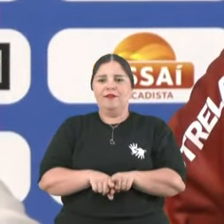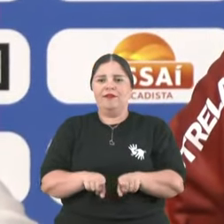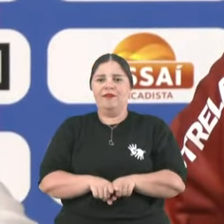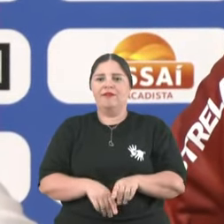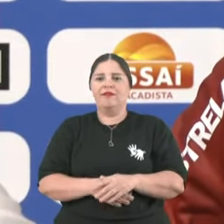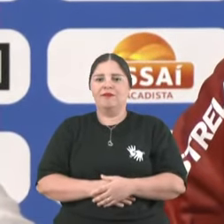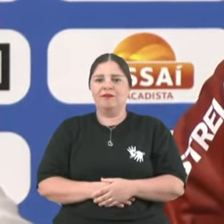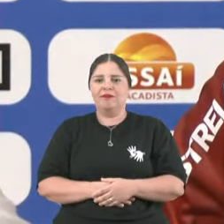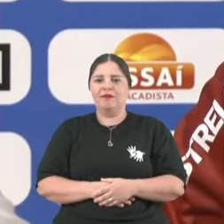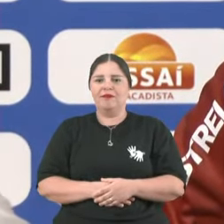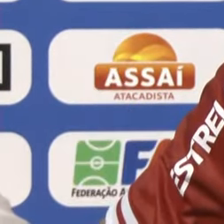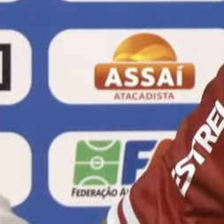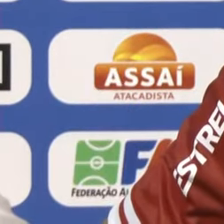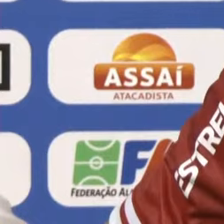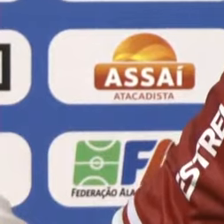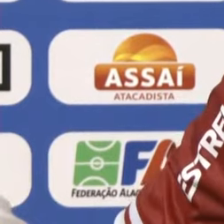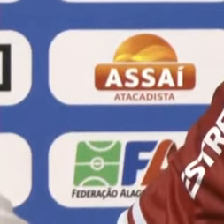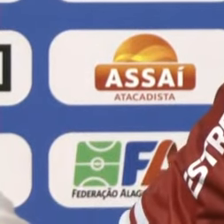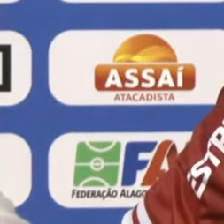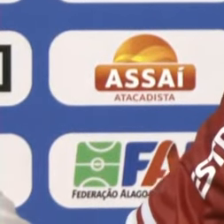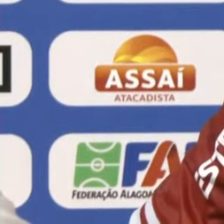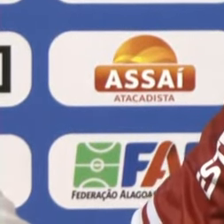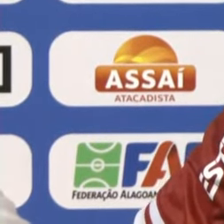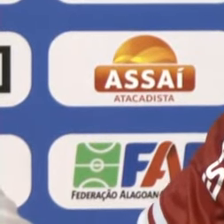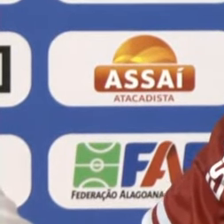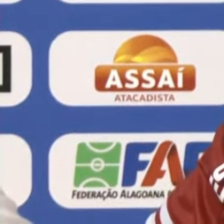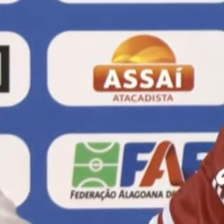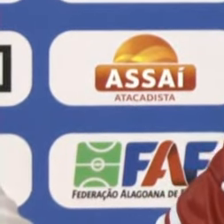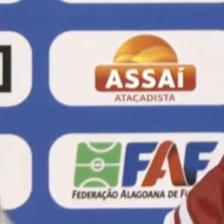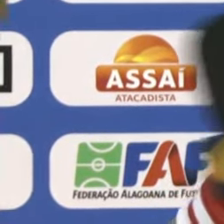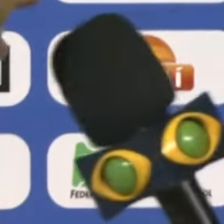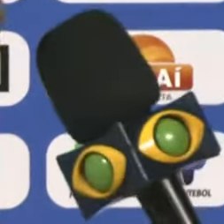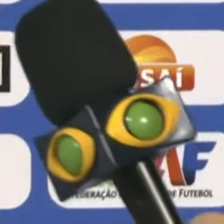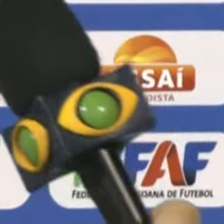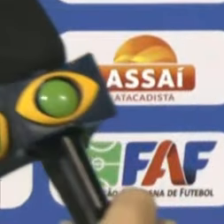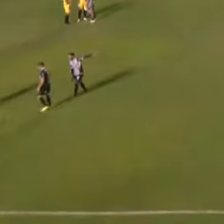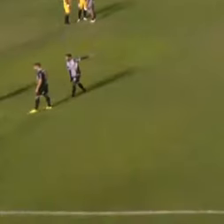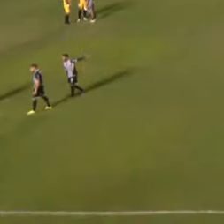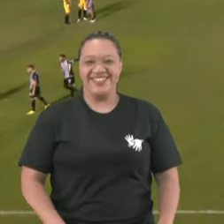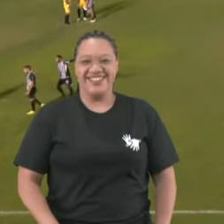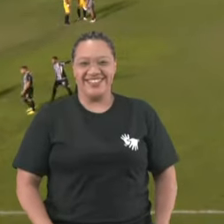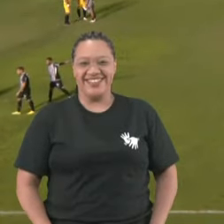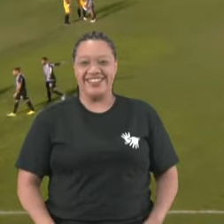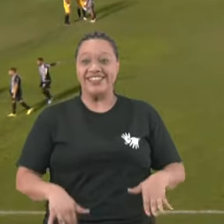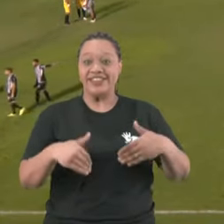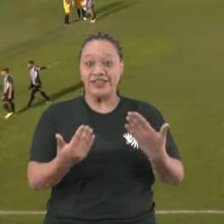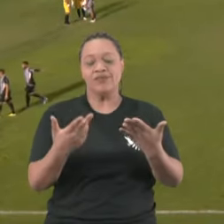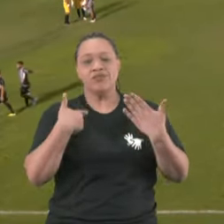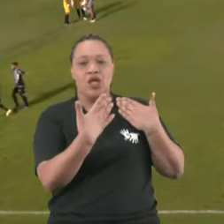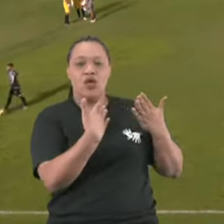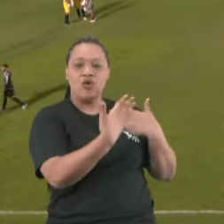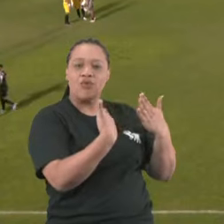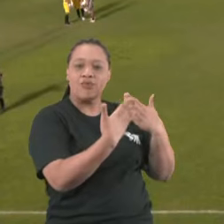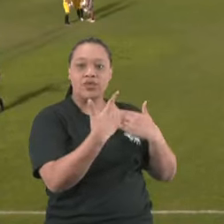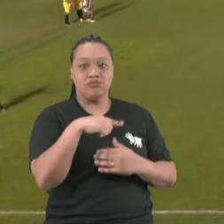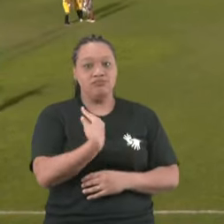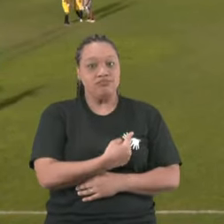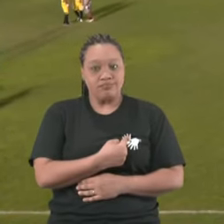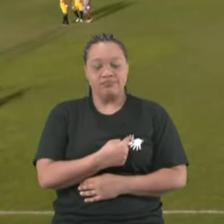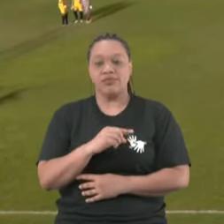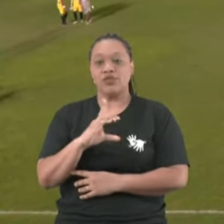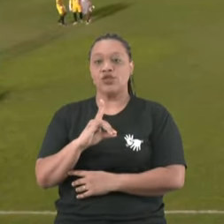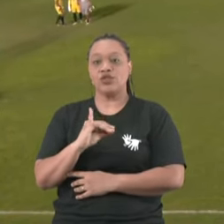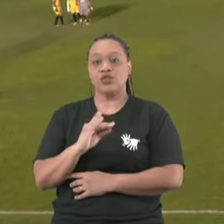com o meio e o ataque, a gente não conseguiu, fazendo muita bola longa, que não é o nosso estilo de jogo. Obrigado. Anselmo, Ramon batendo papo com a gente, o Didira chegando por